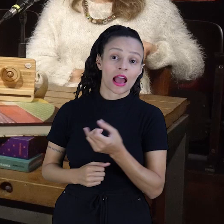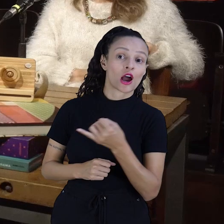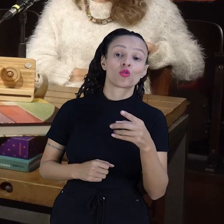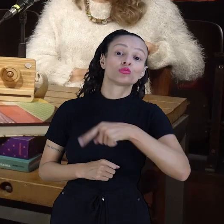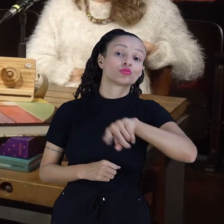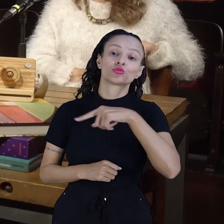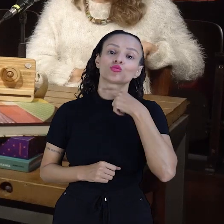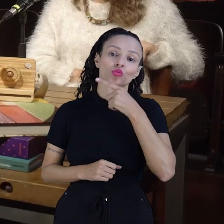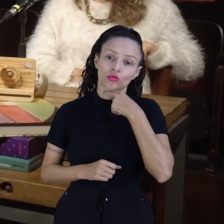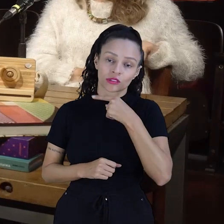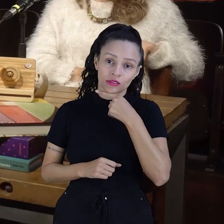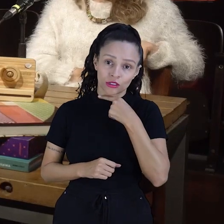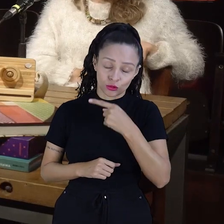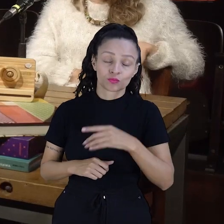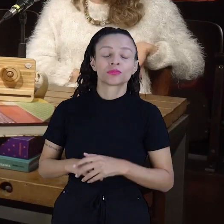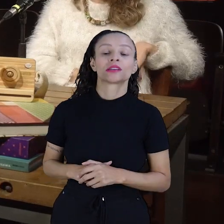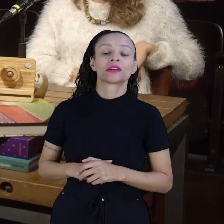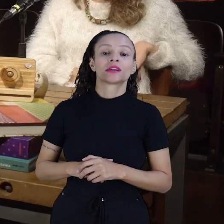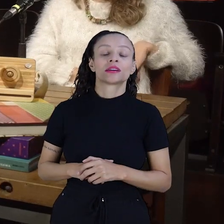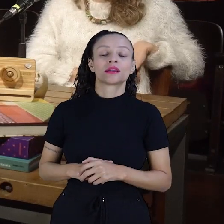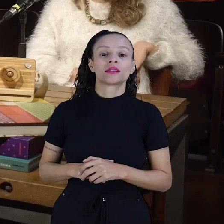não conseguiam.